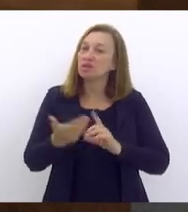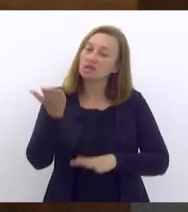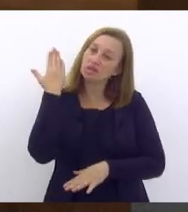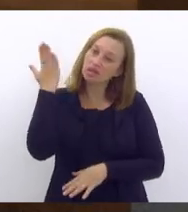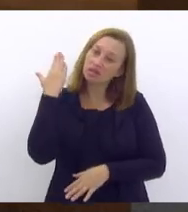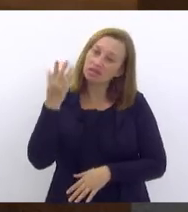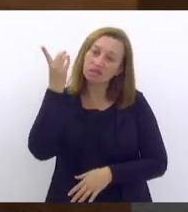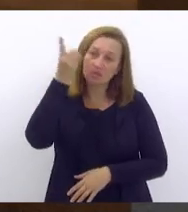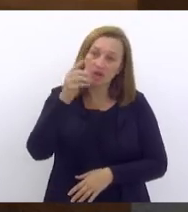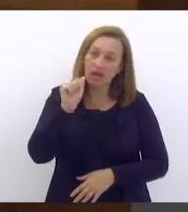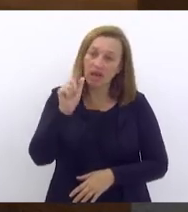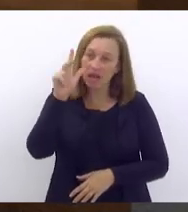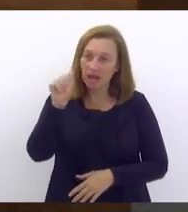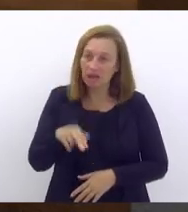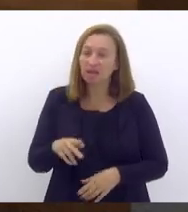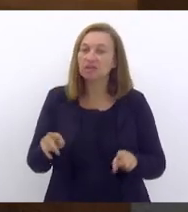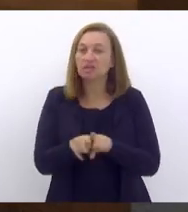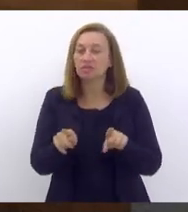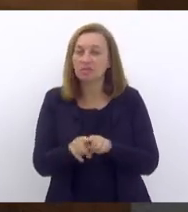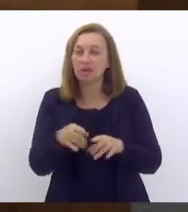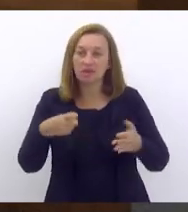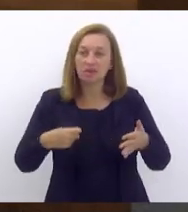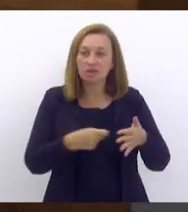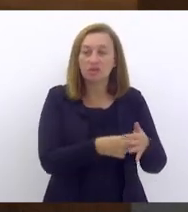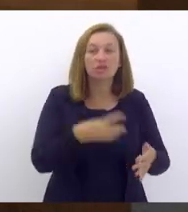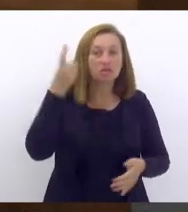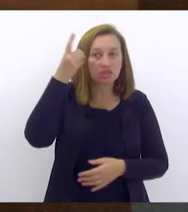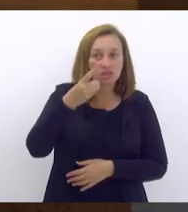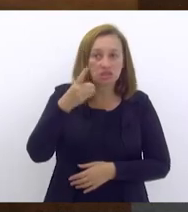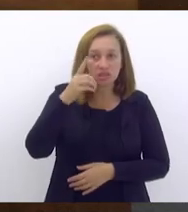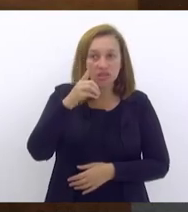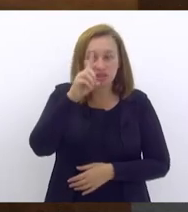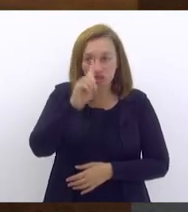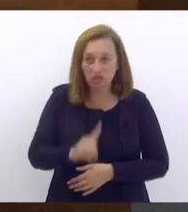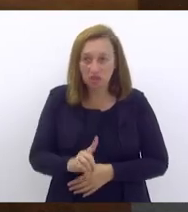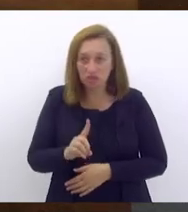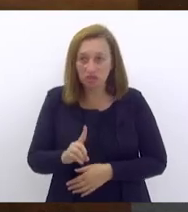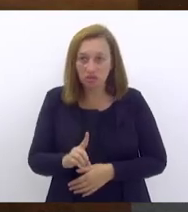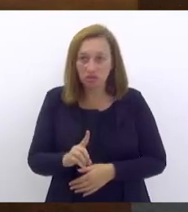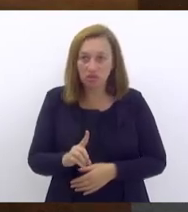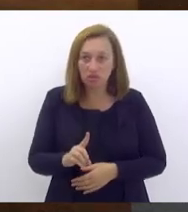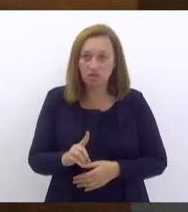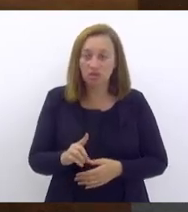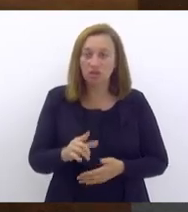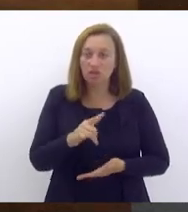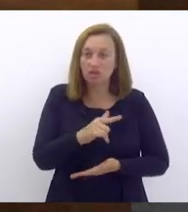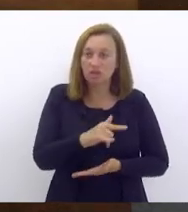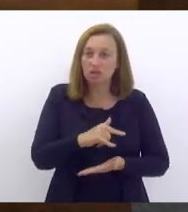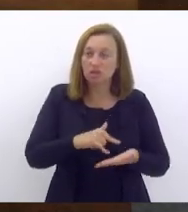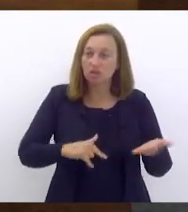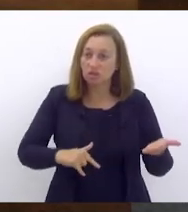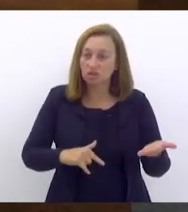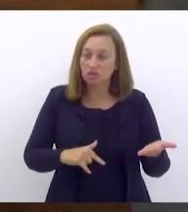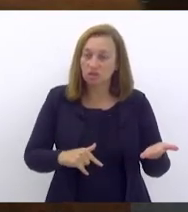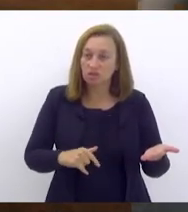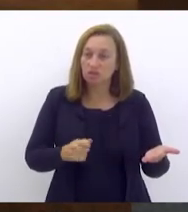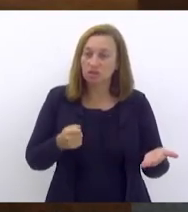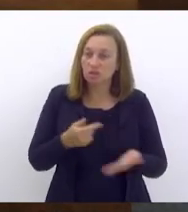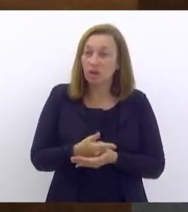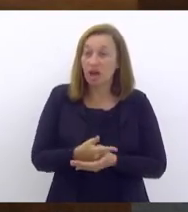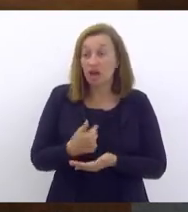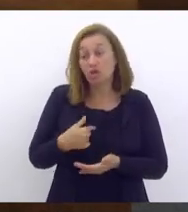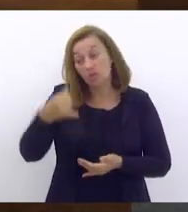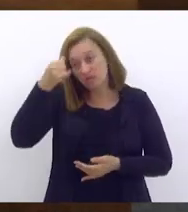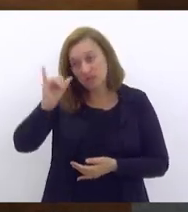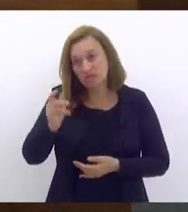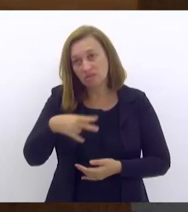Ana Lopes também denunciou os diretores por supostos problemas na prestação de contas. Eu estou evitando esse embate aqui no